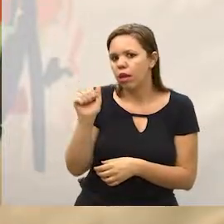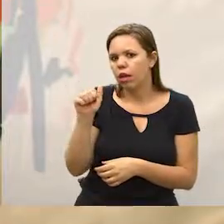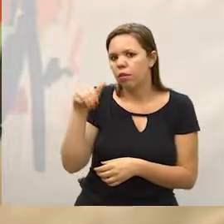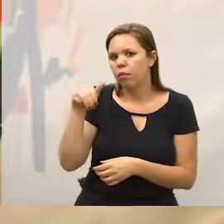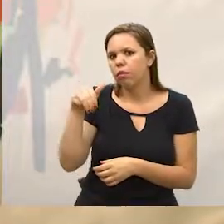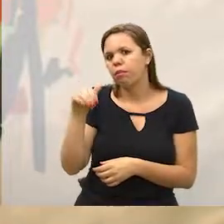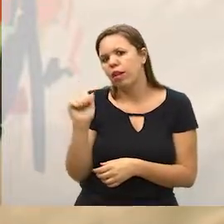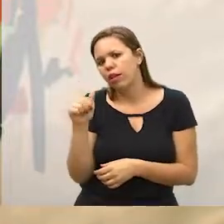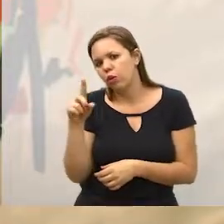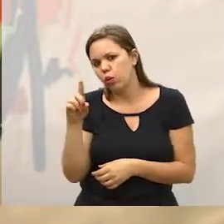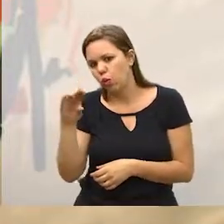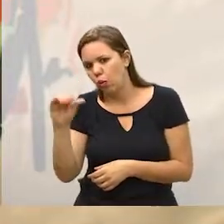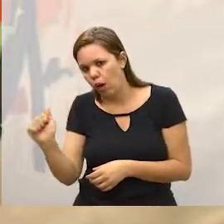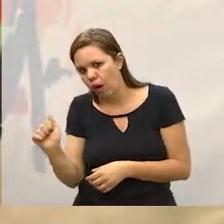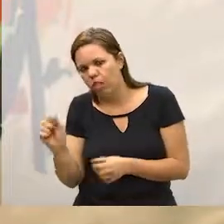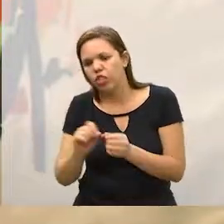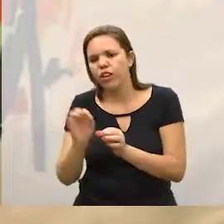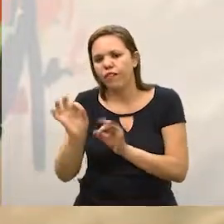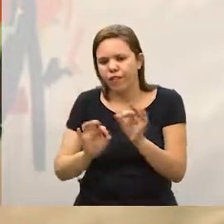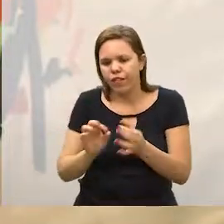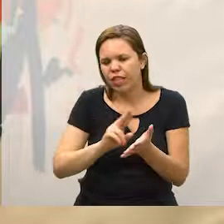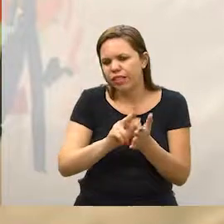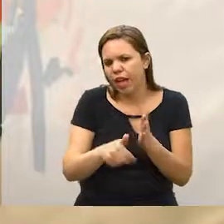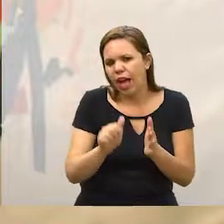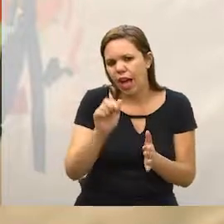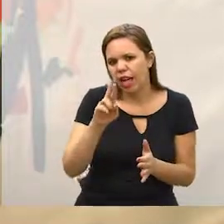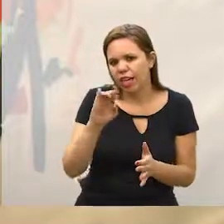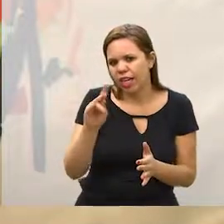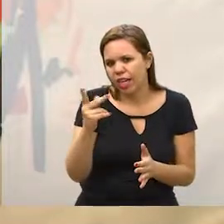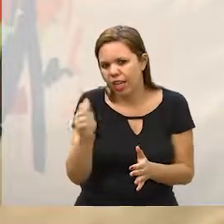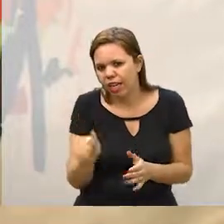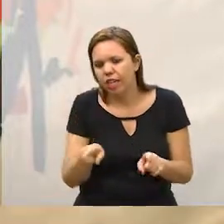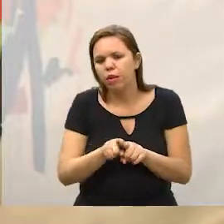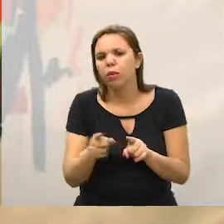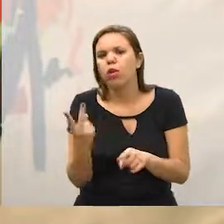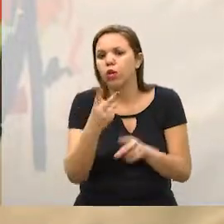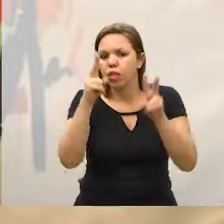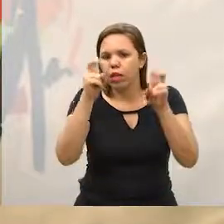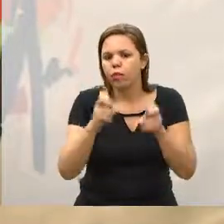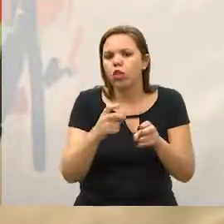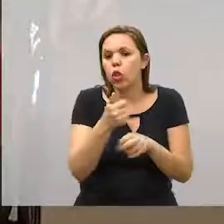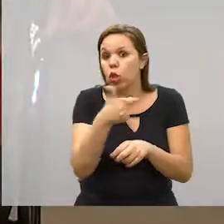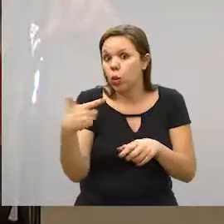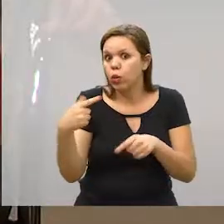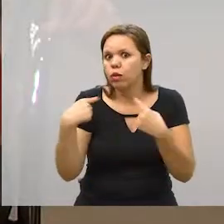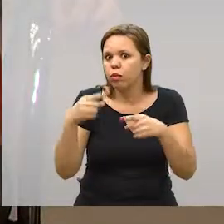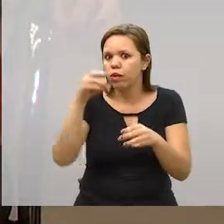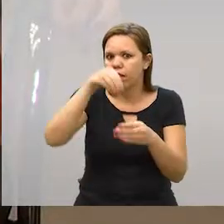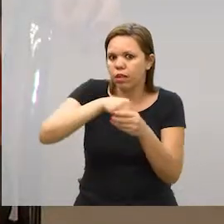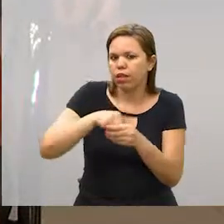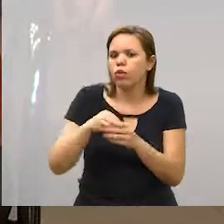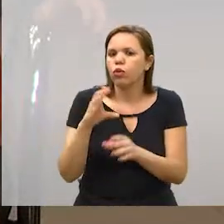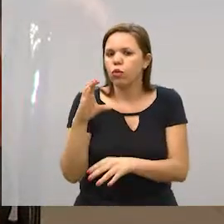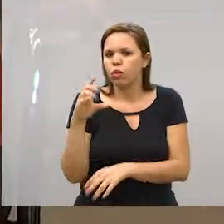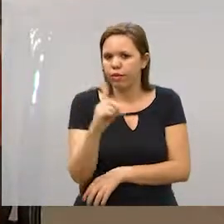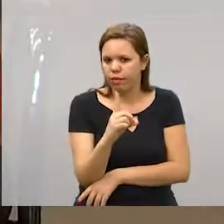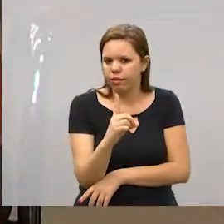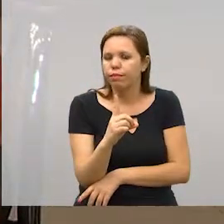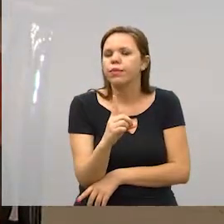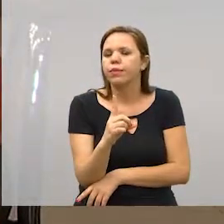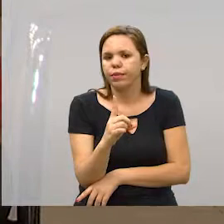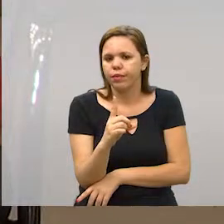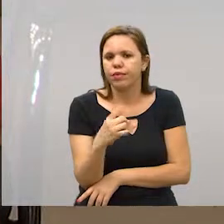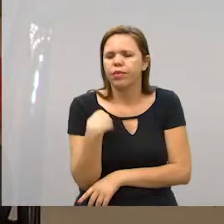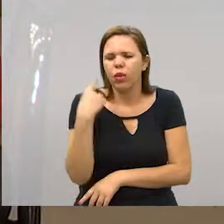que eles já tinham feito, e aí a gente começou a pedir outros temas para poder compor essas 12 músicas que tem no disco. Sim,